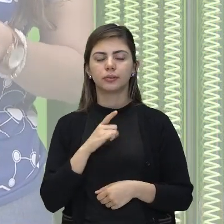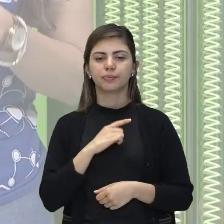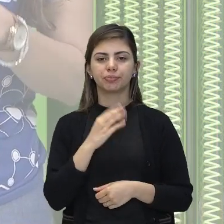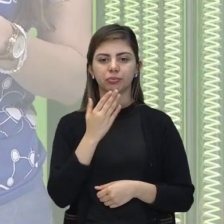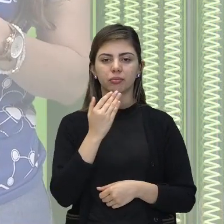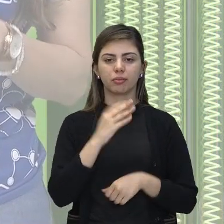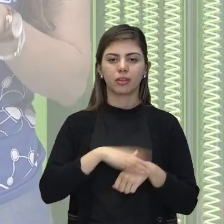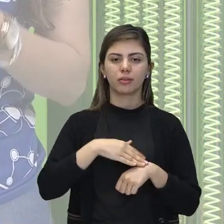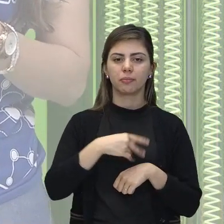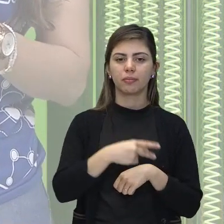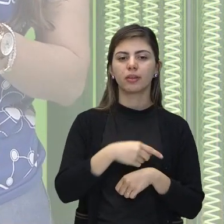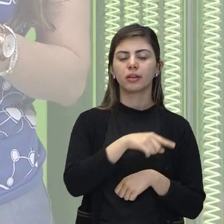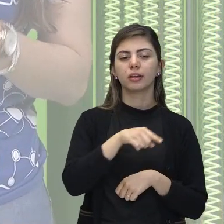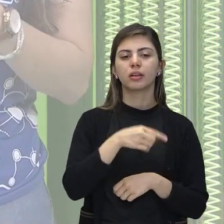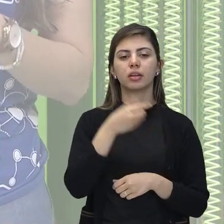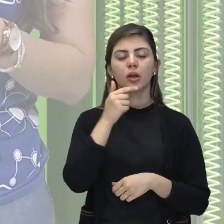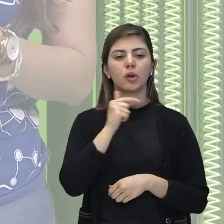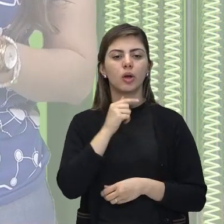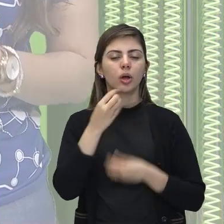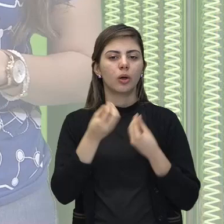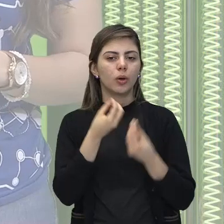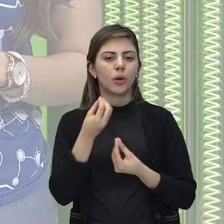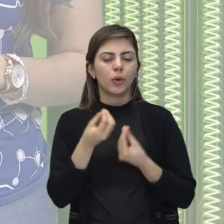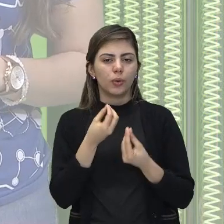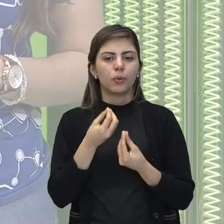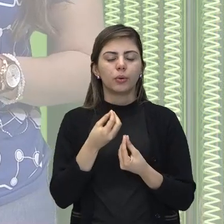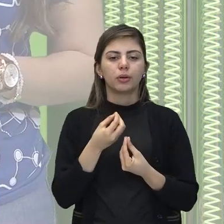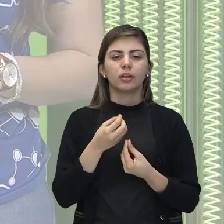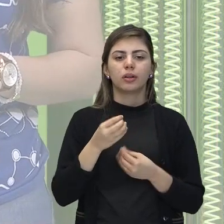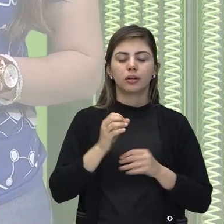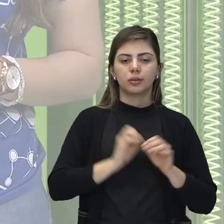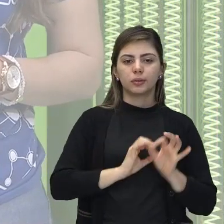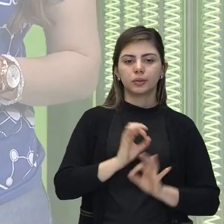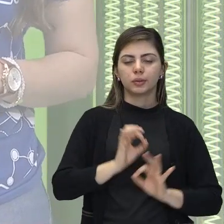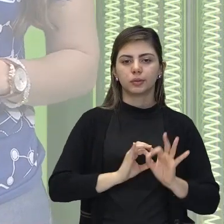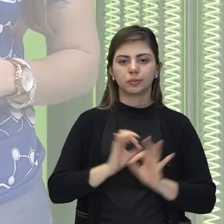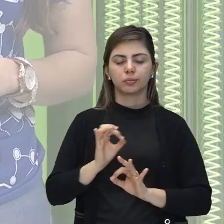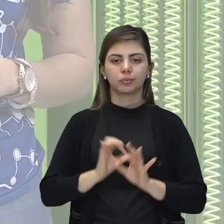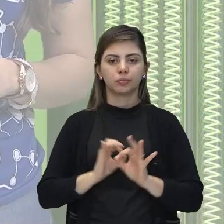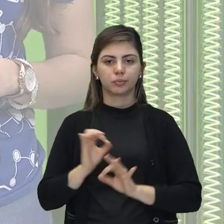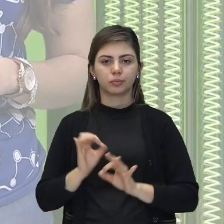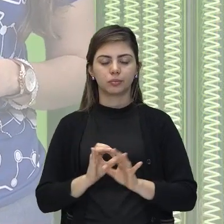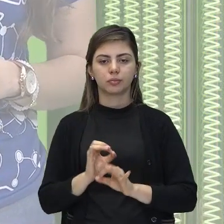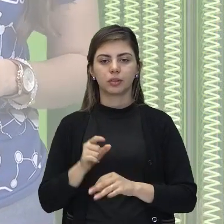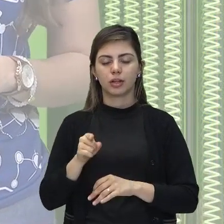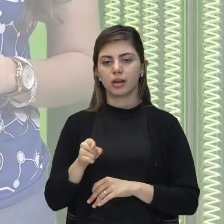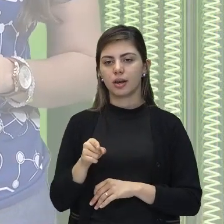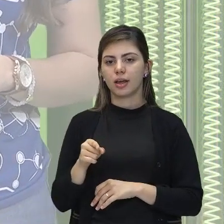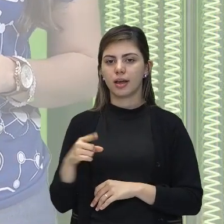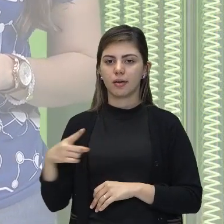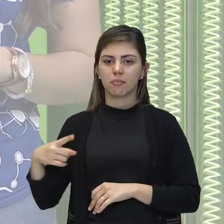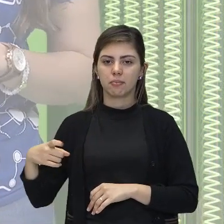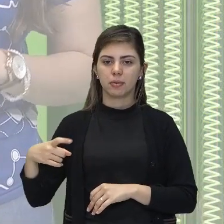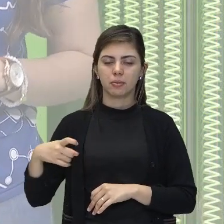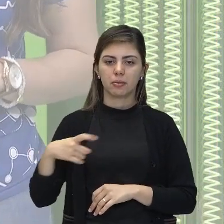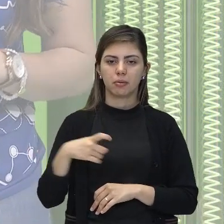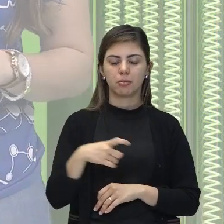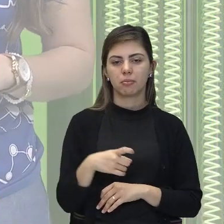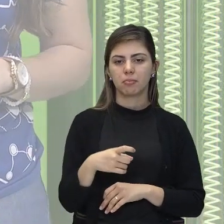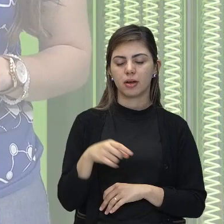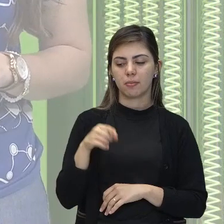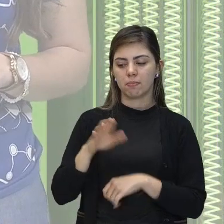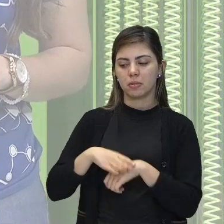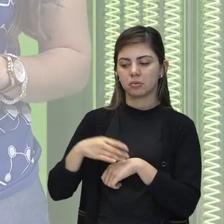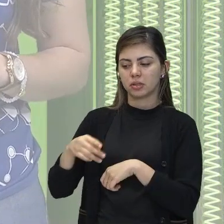alimento, eles conseguem fornecer compostos orgânicos ao fungo, porque o fungo não é autotrófico,